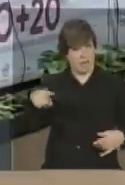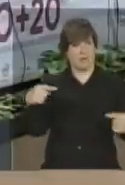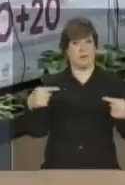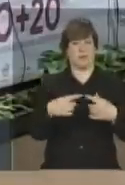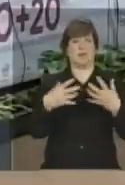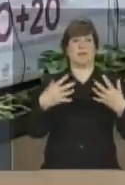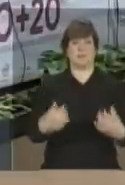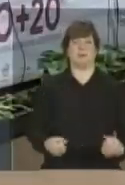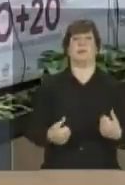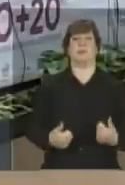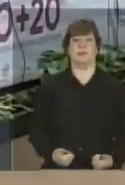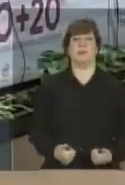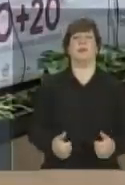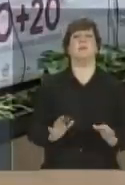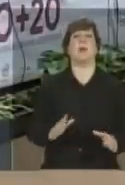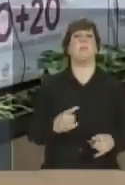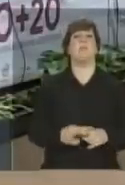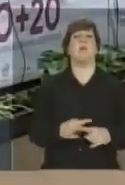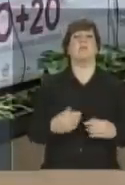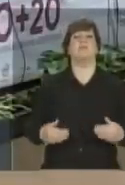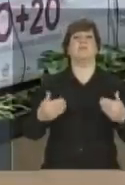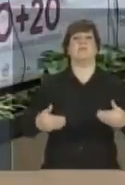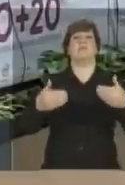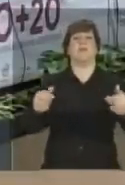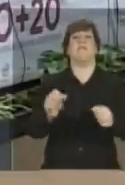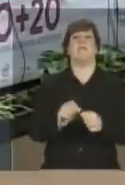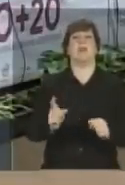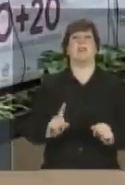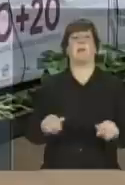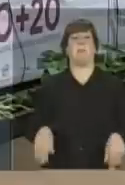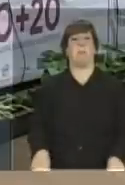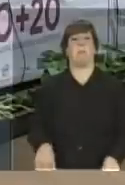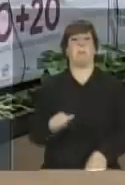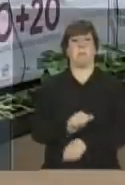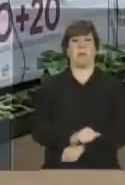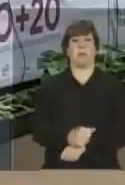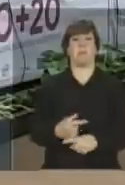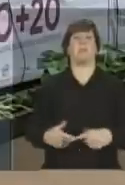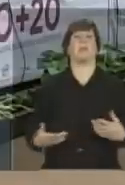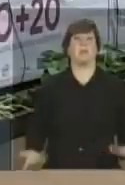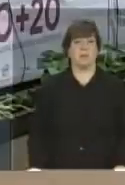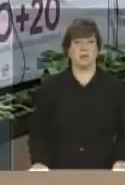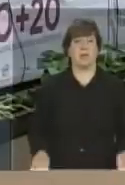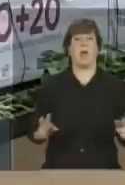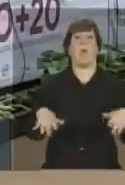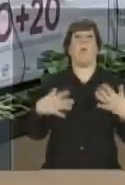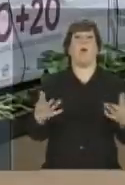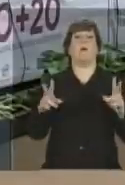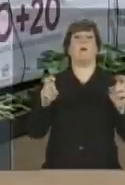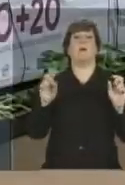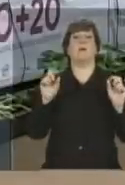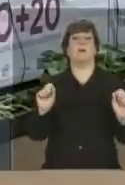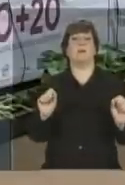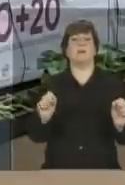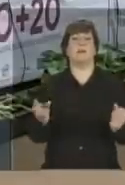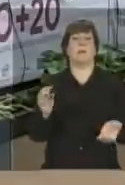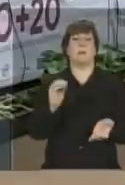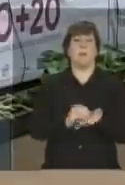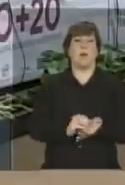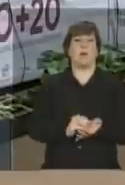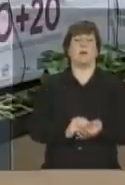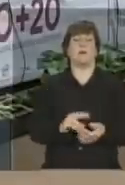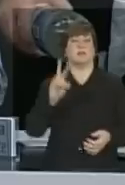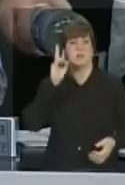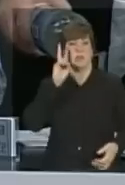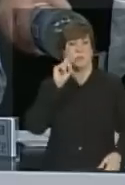sustentável. Por que que não avança? Quais são os requisitos, quais são as questões, quais são os gargalos que se colocam em relação a